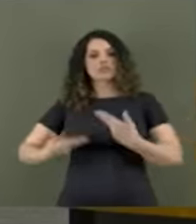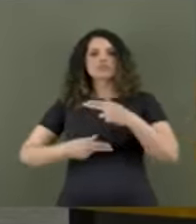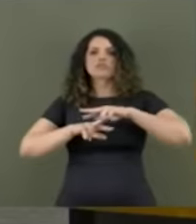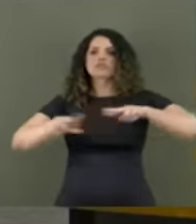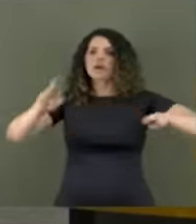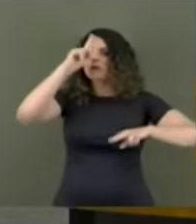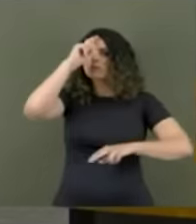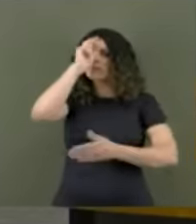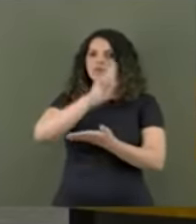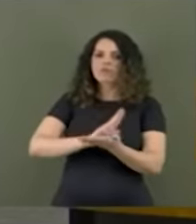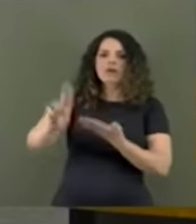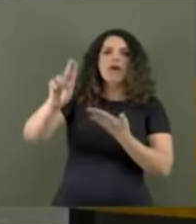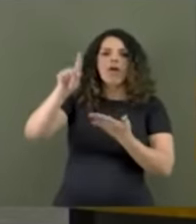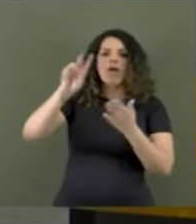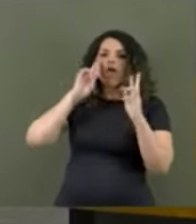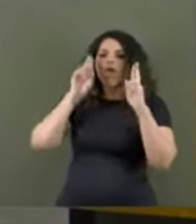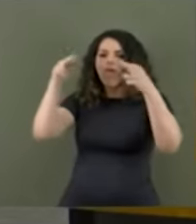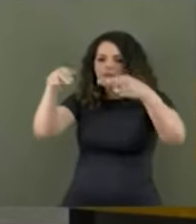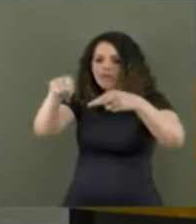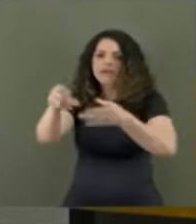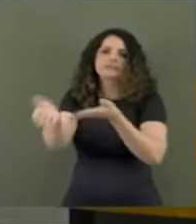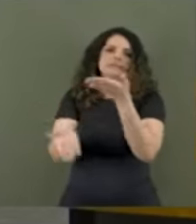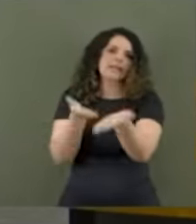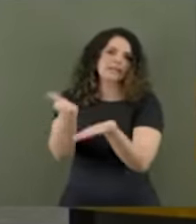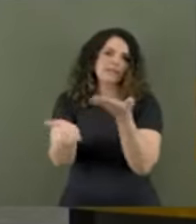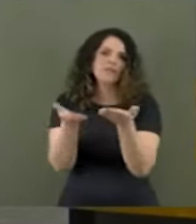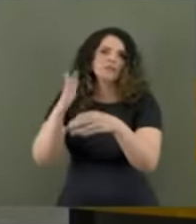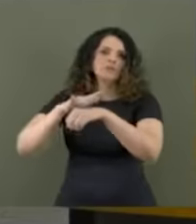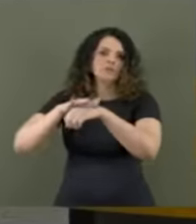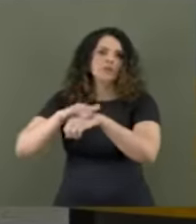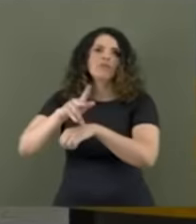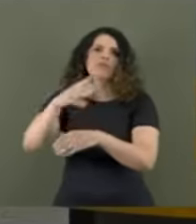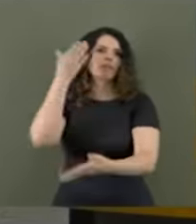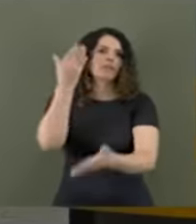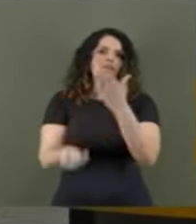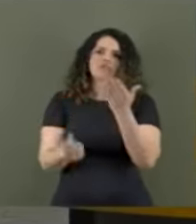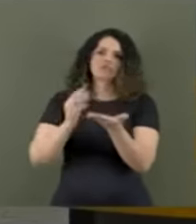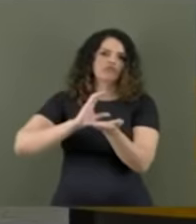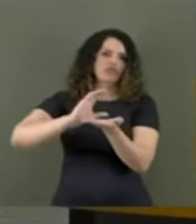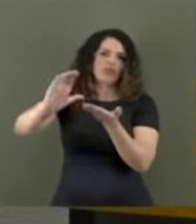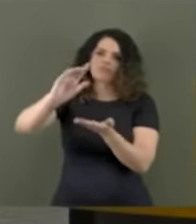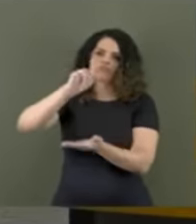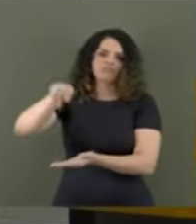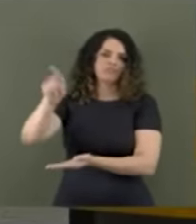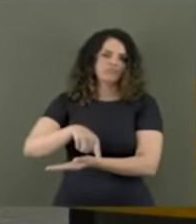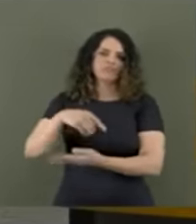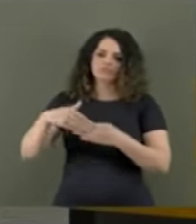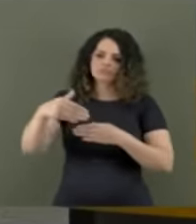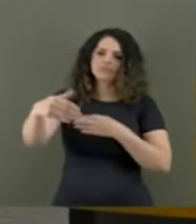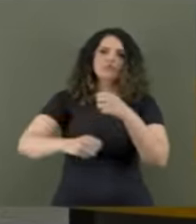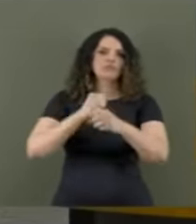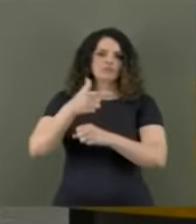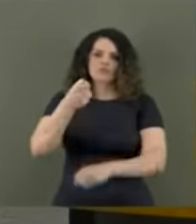hospitais universitários que são referência no tratamento dos seus pacientes vão perder recursos deste ano pro ano que